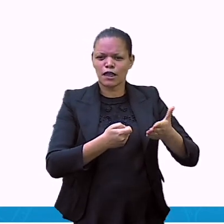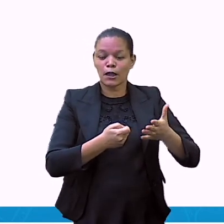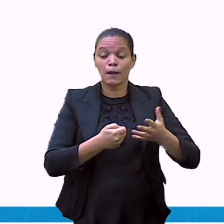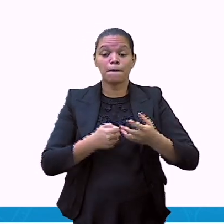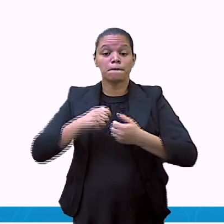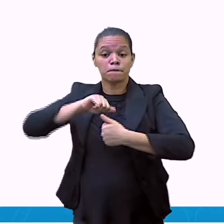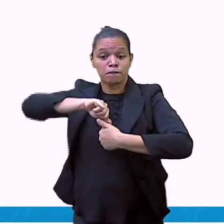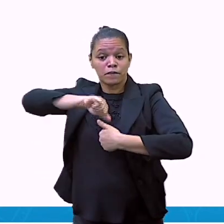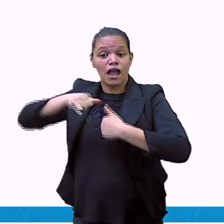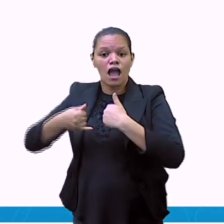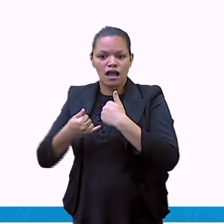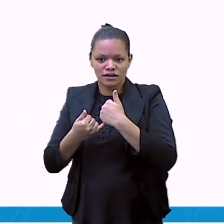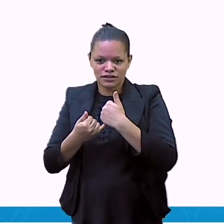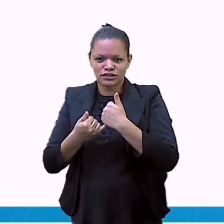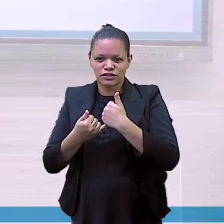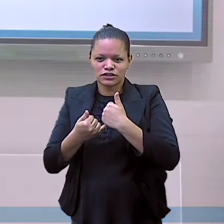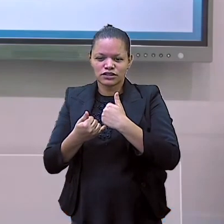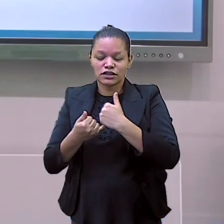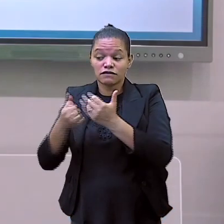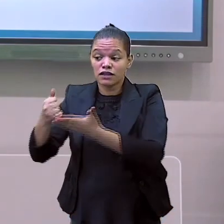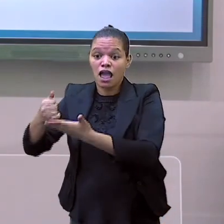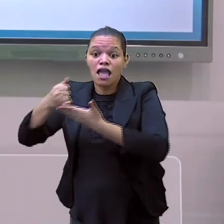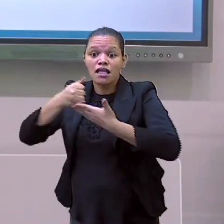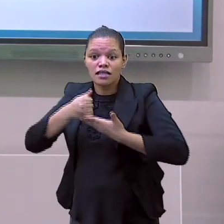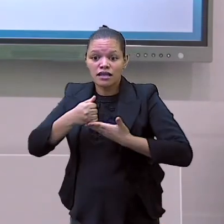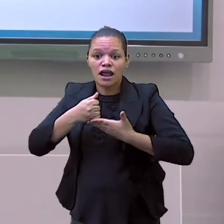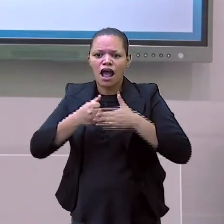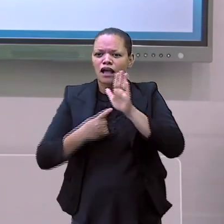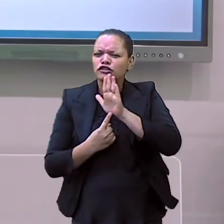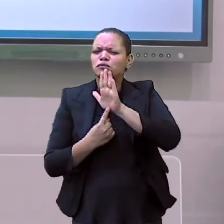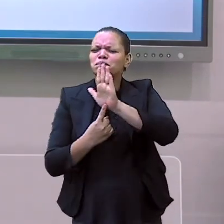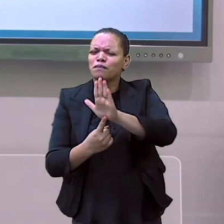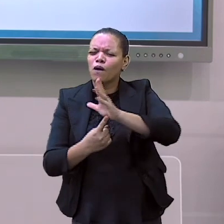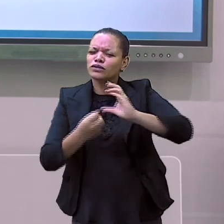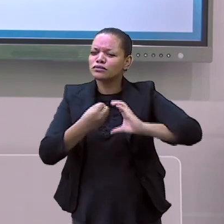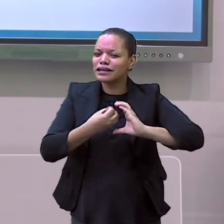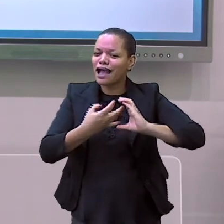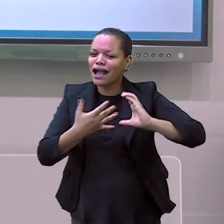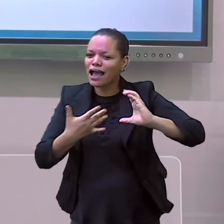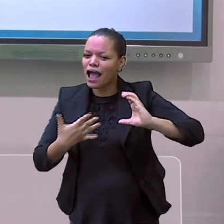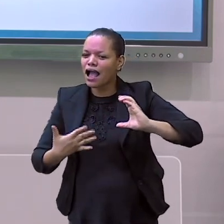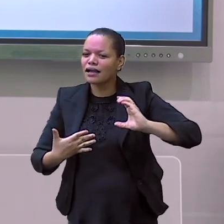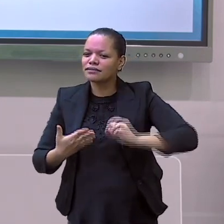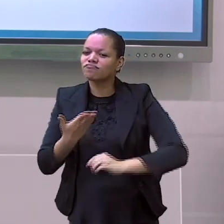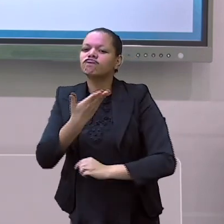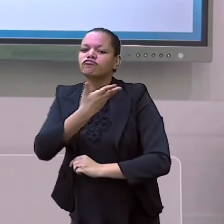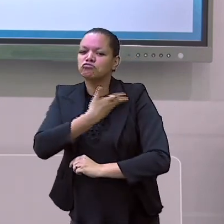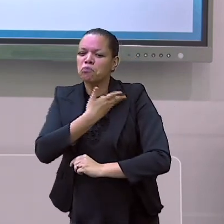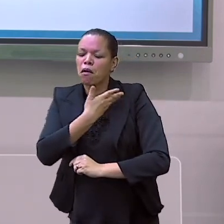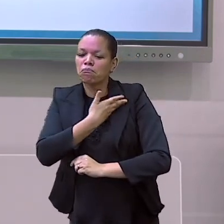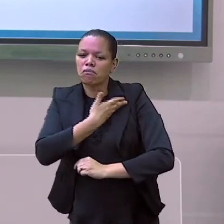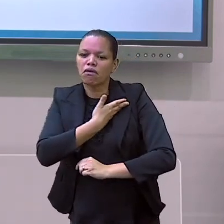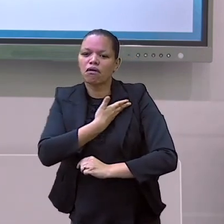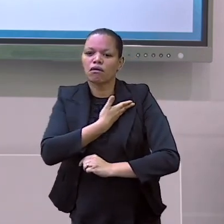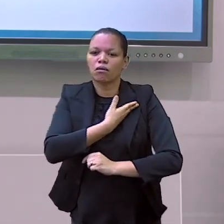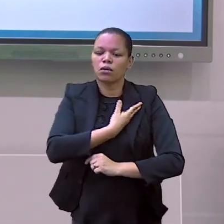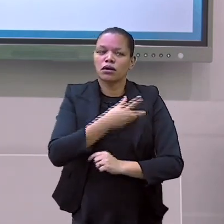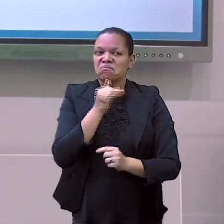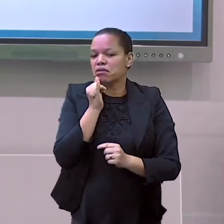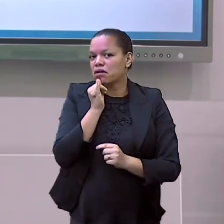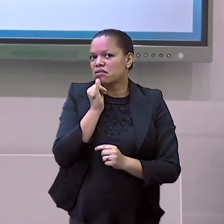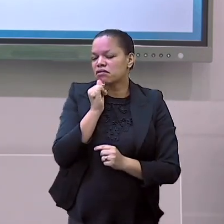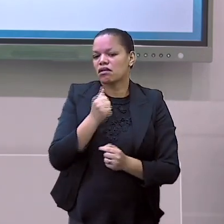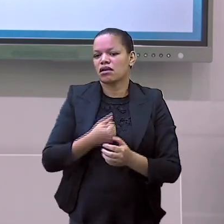você realizar essa atividade, pega um colega que você tem mais intimidade com ele, você tem mais